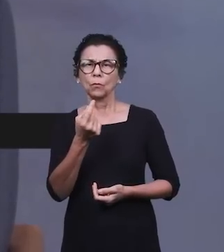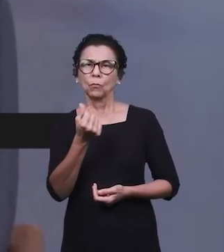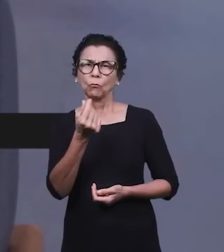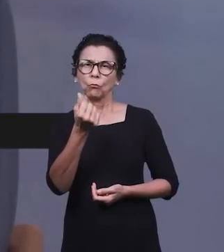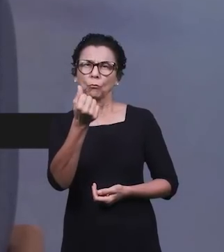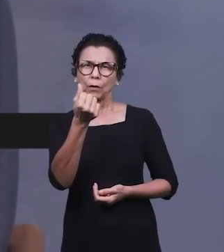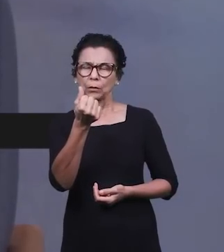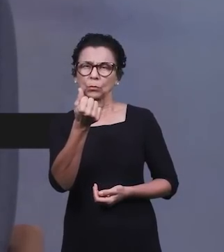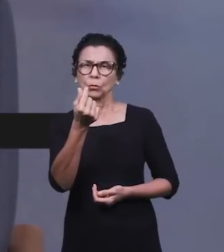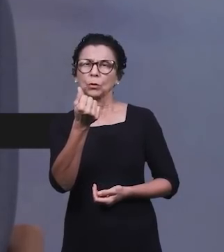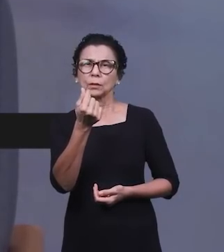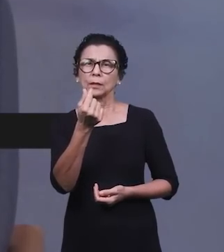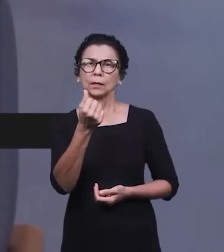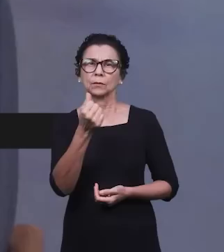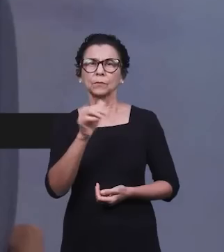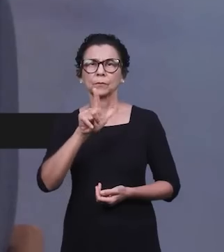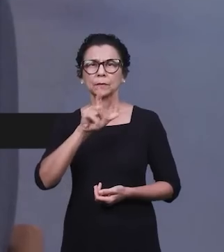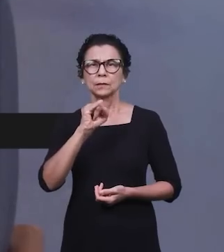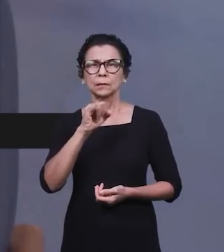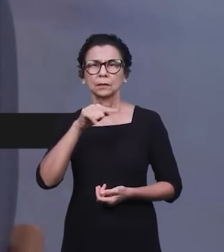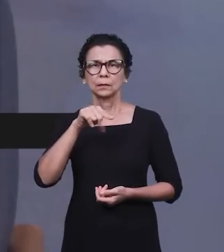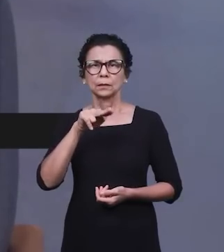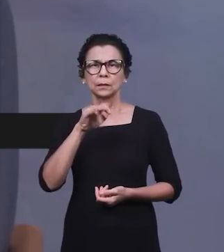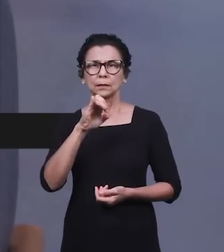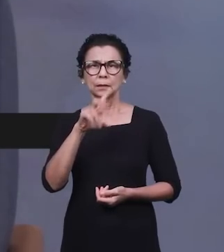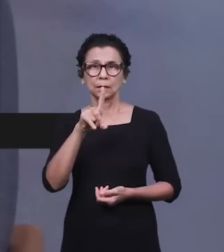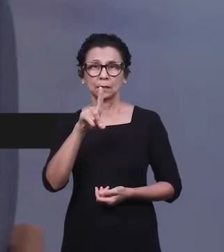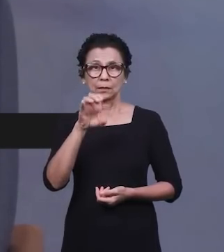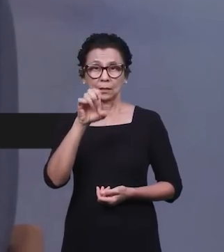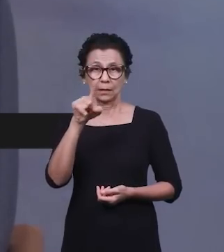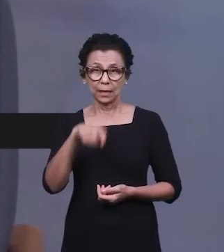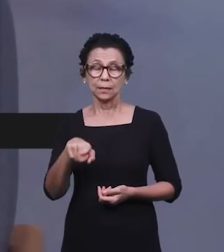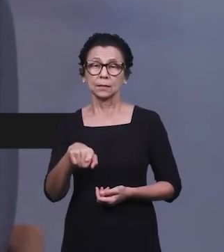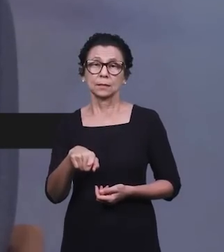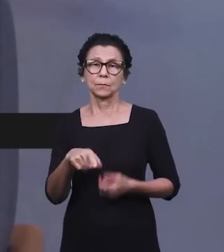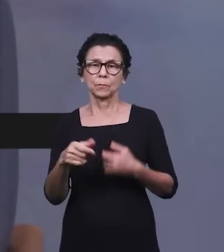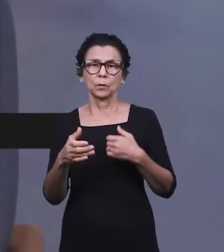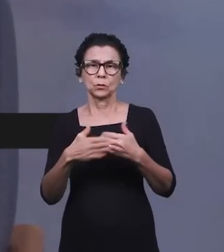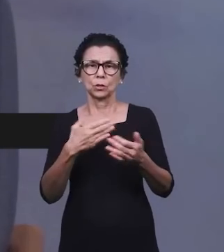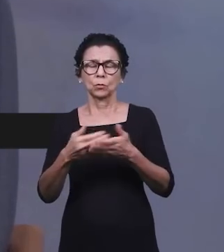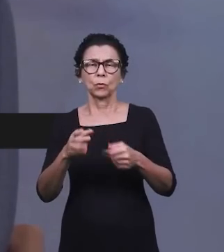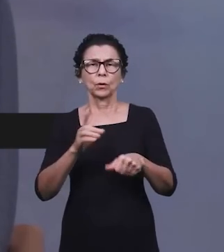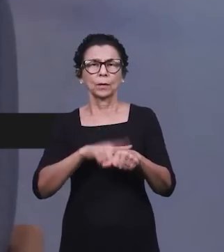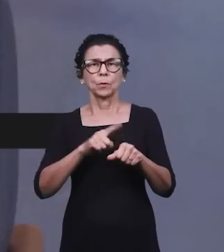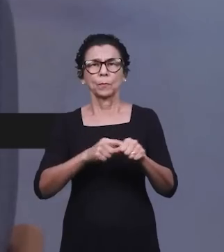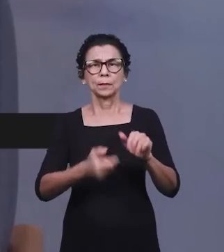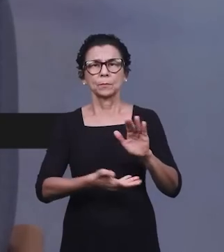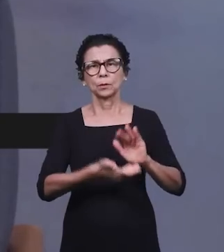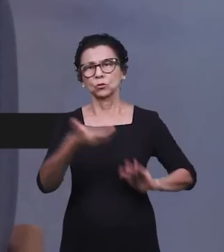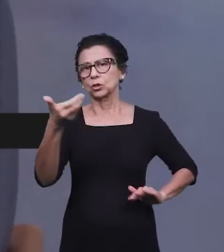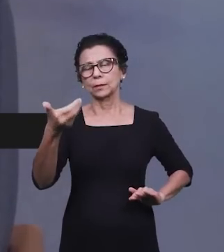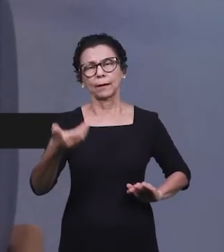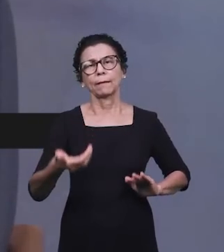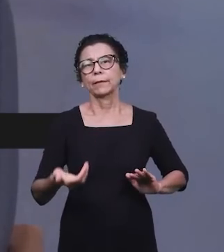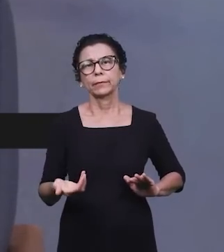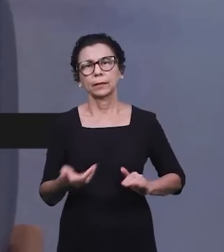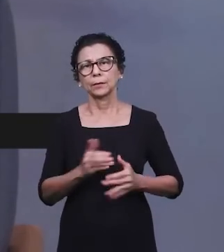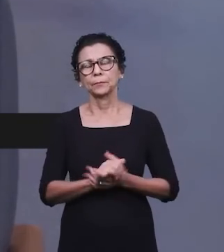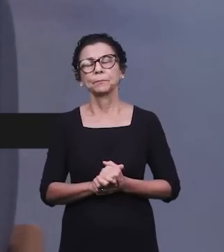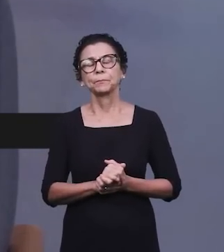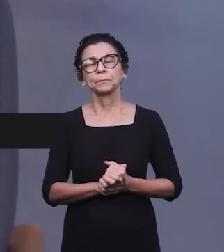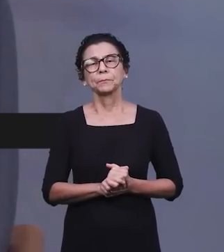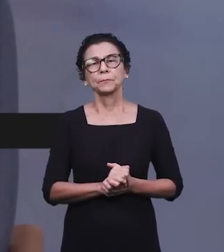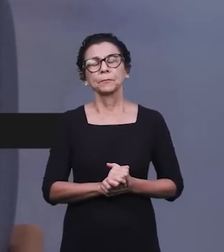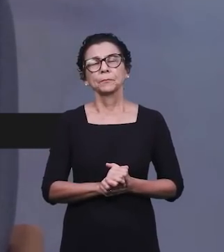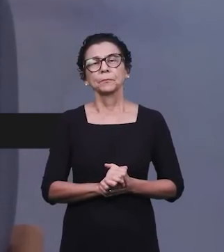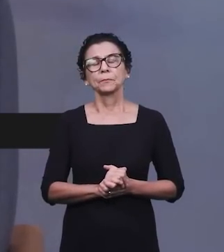com liquidez que a gente fala, podendo retirar a hora que você quiser, rendendo sim, no investimento de liquidez diária que nós falamos,